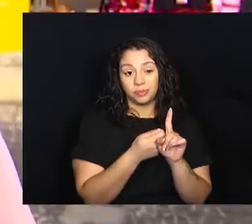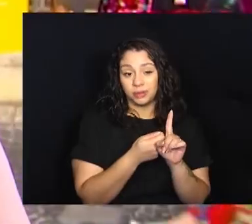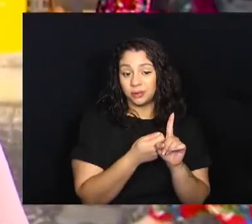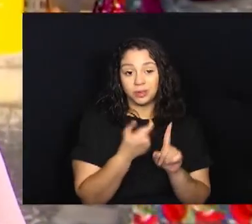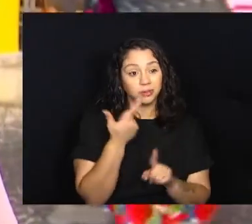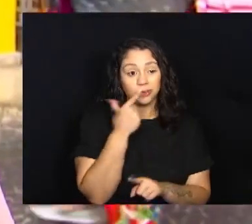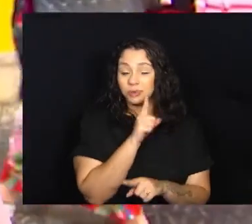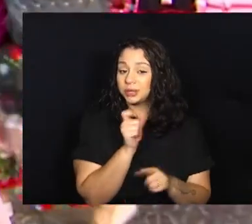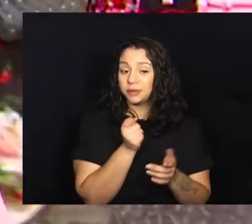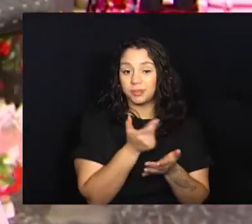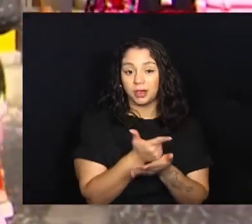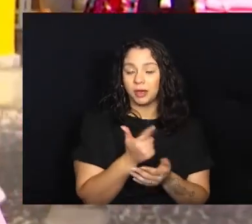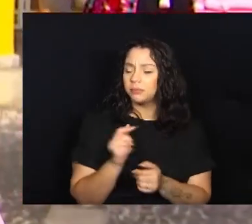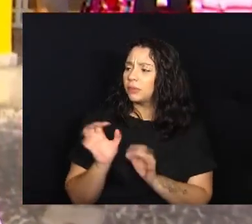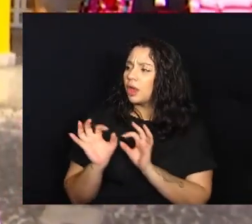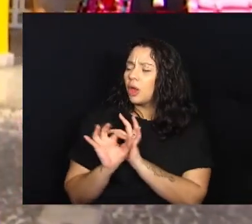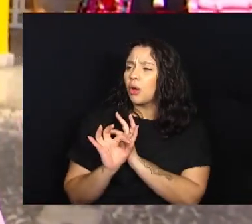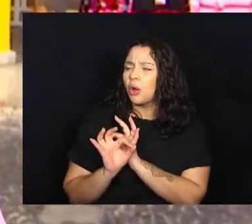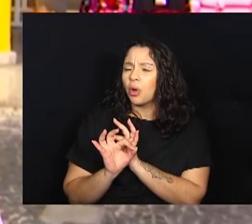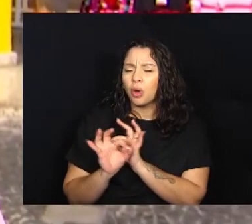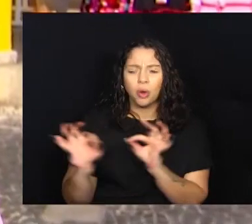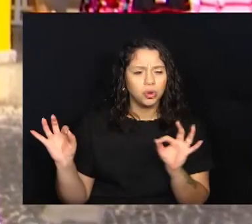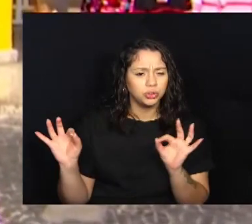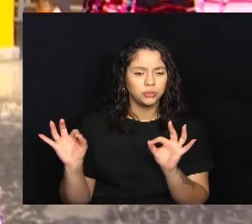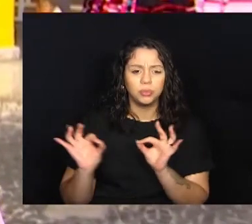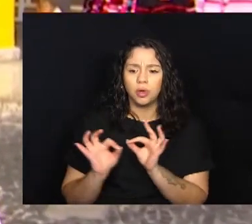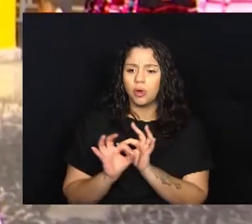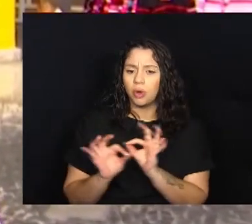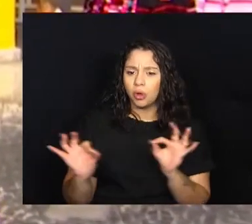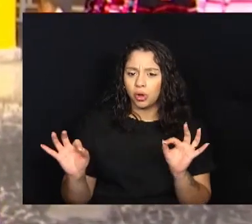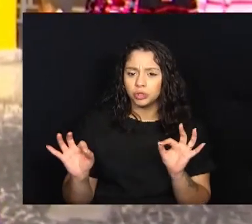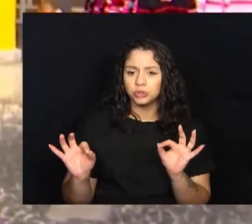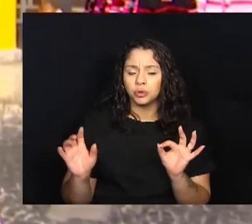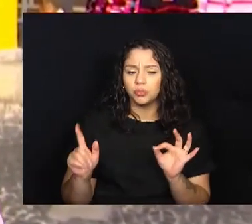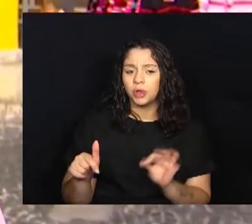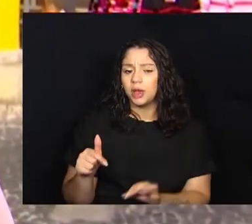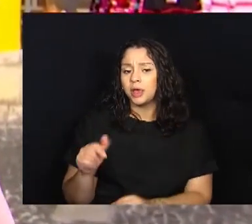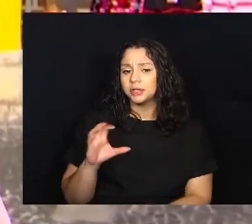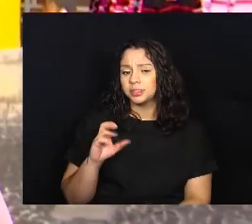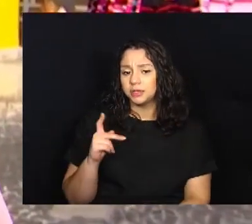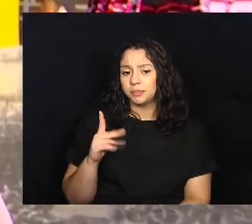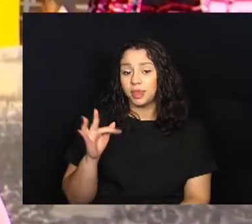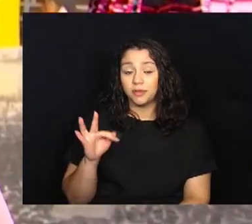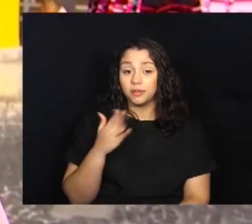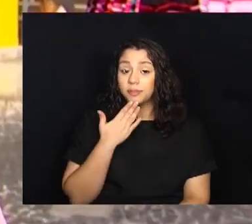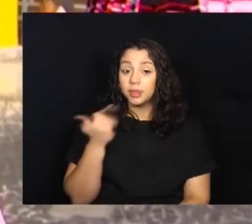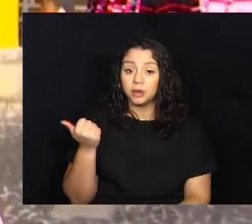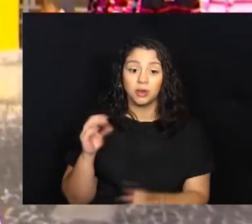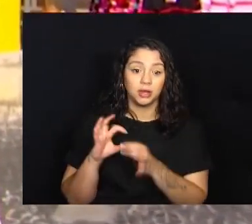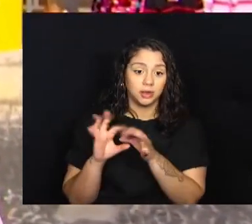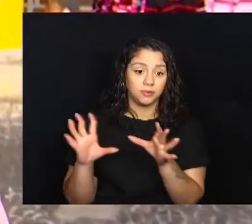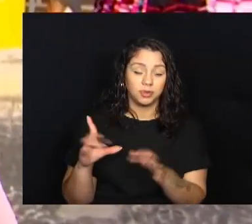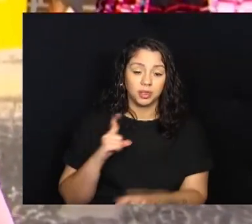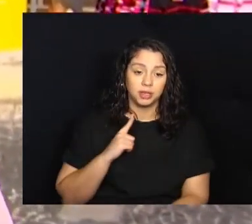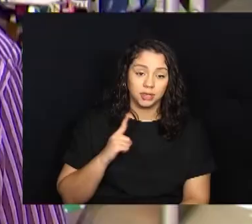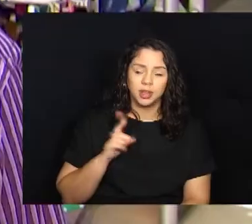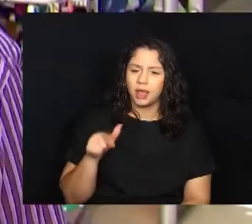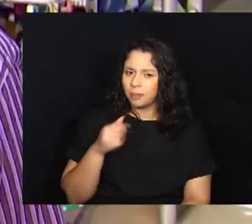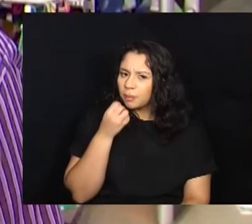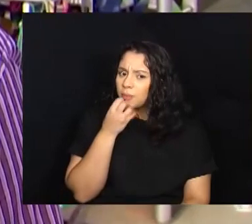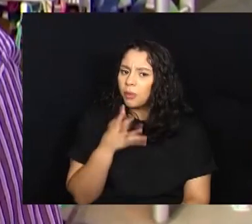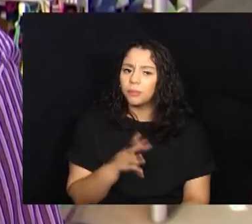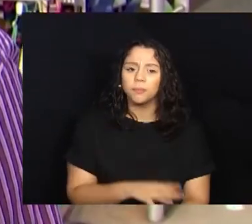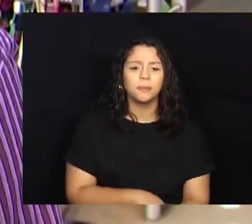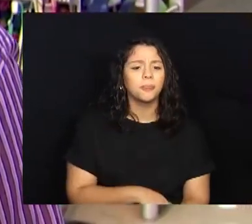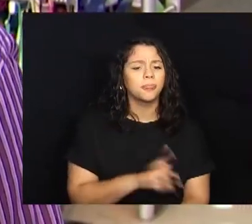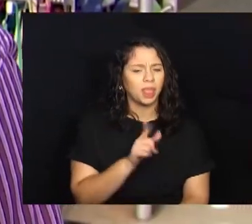consegui pagar. Ótima, é ótima para zerar, livrar o CPF, né? Deixar livre. Muito bom. Eu